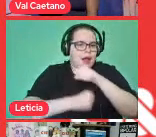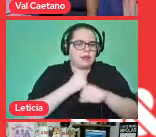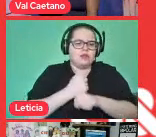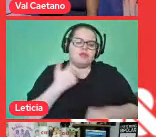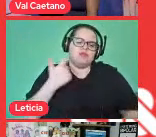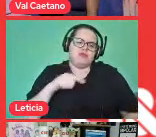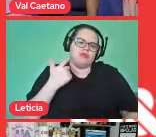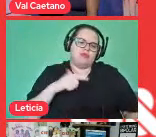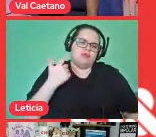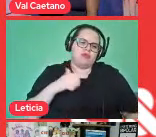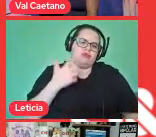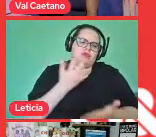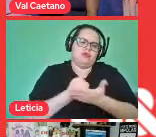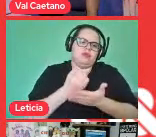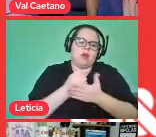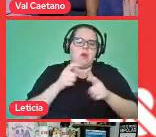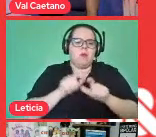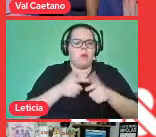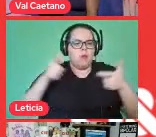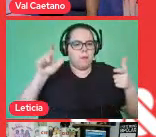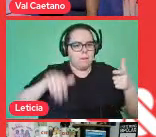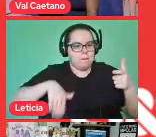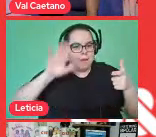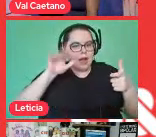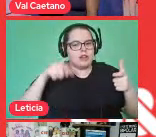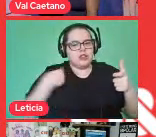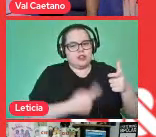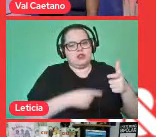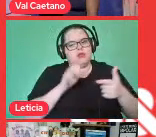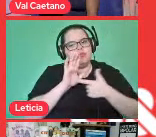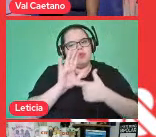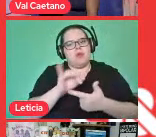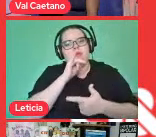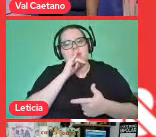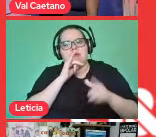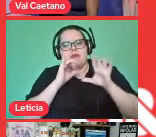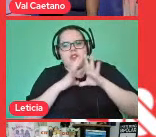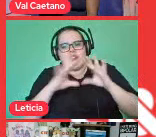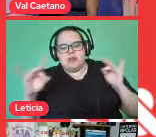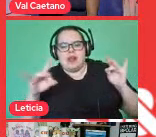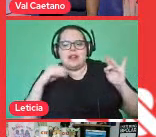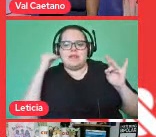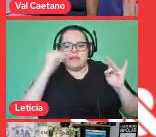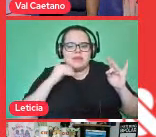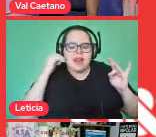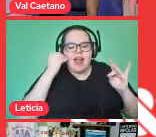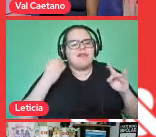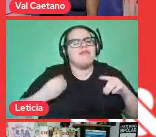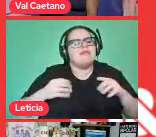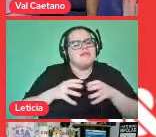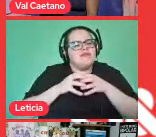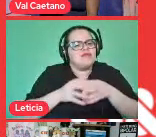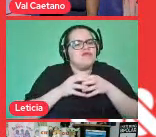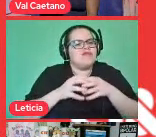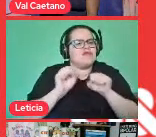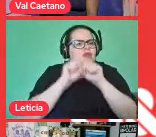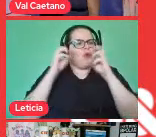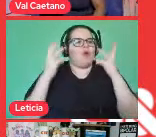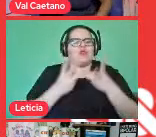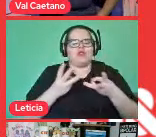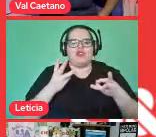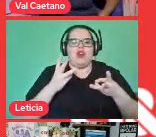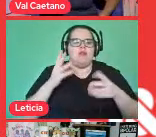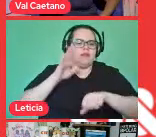deve ter aumentado bem esse número aqui. E aqui a gente trouxe alguns relatos em relação à experiência de vivenciar esse workshop, né? Então,